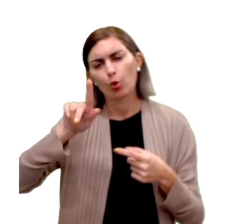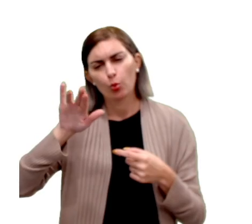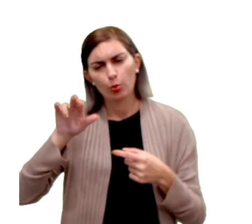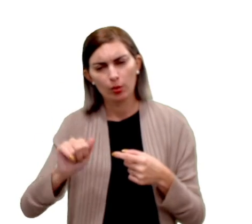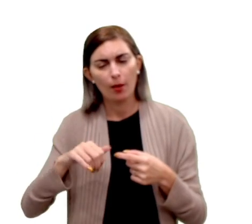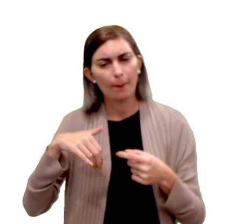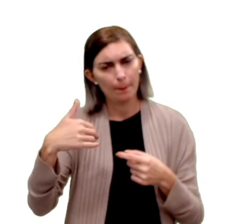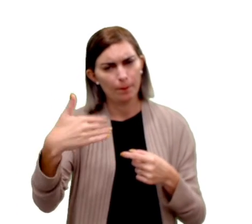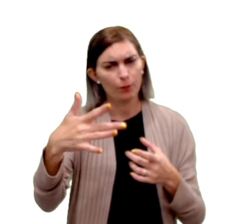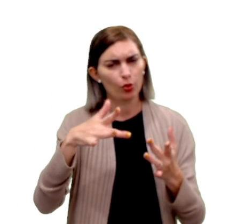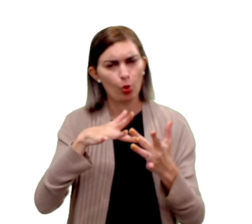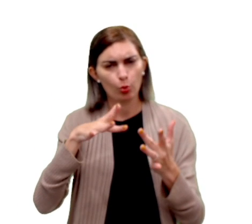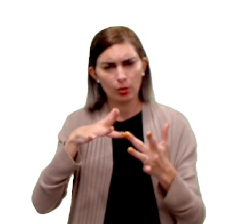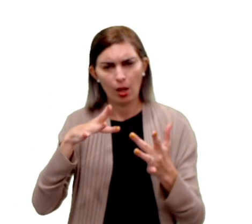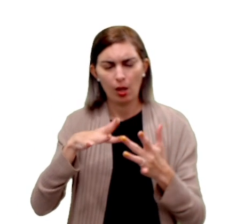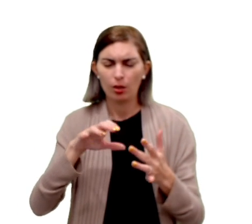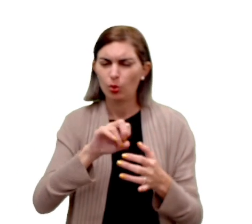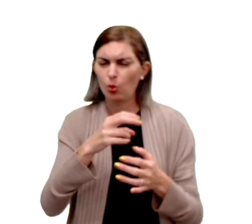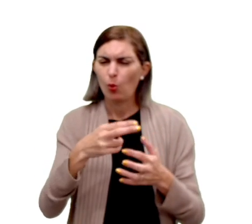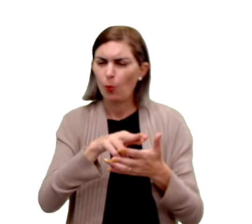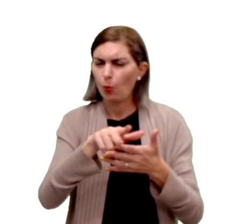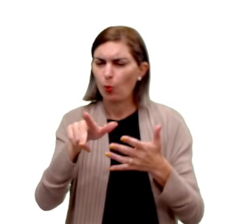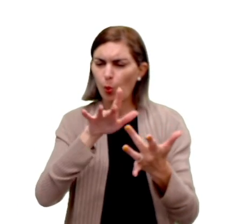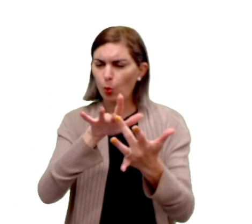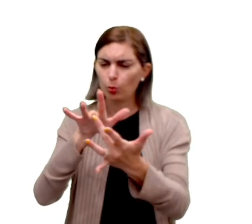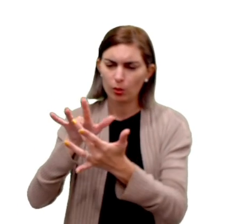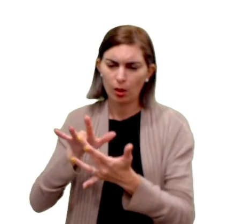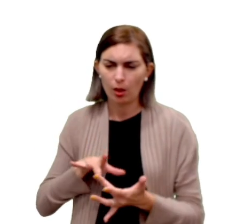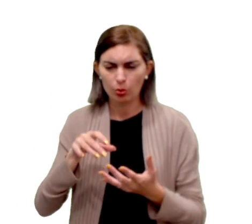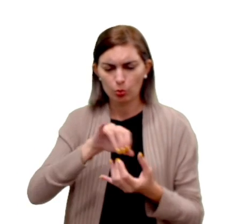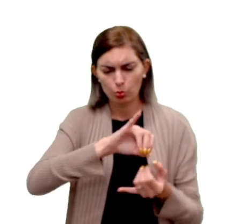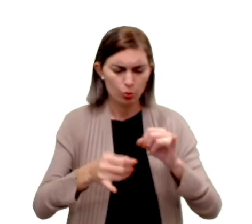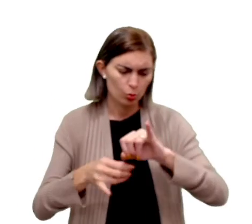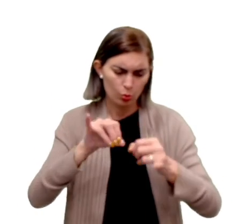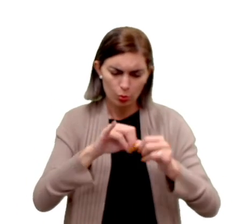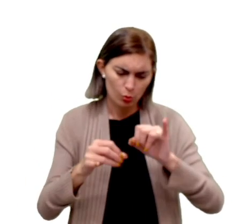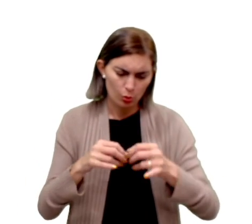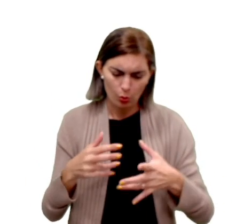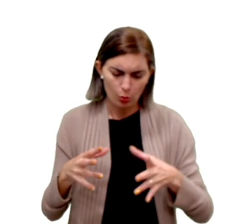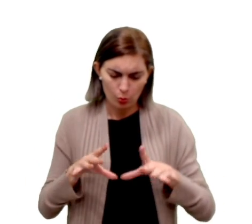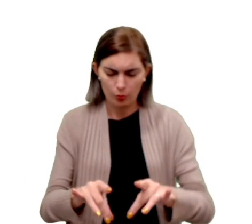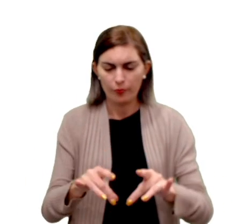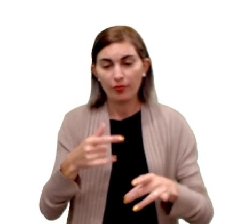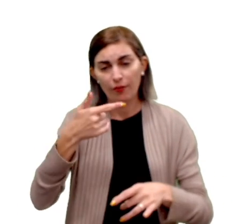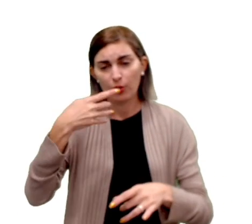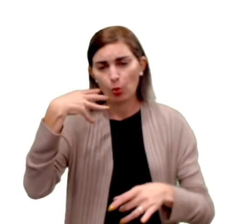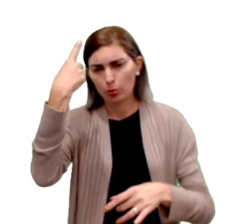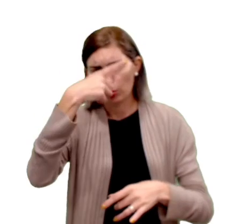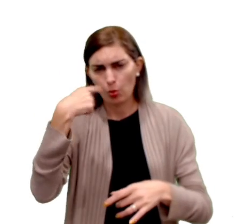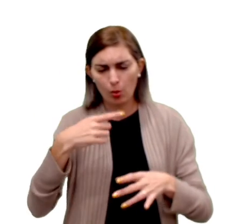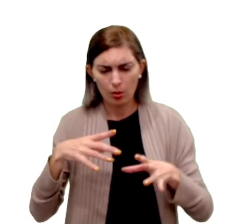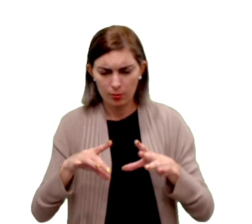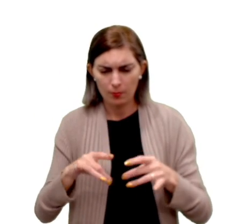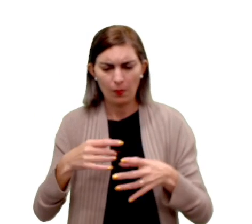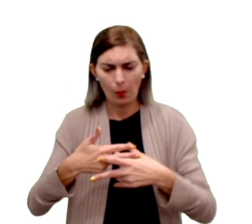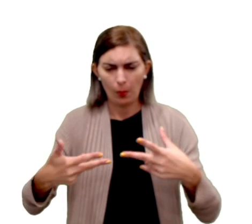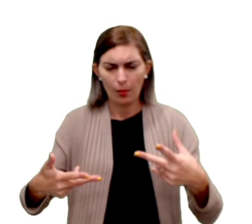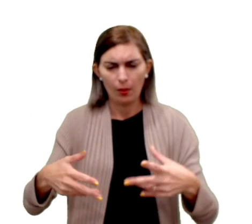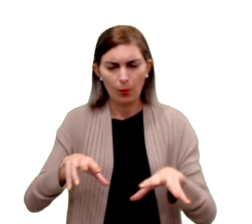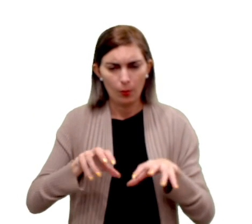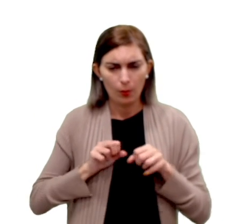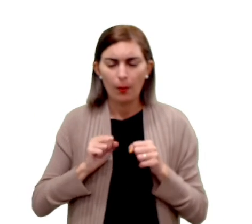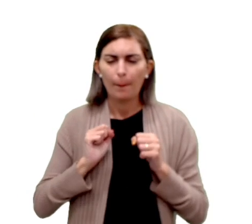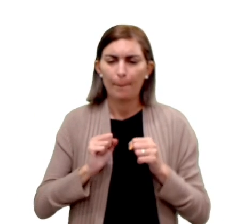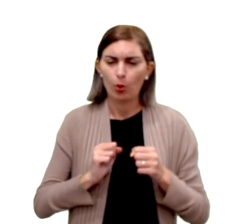um contato ou inúmeros contatos com o produto em um período de 24 horas. Então, esses efeitos, eles